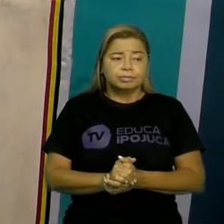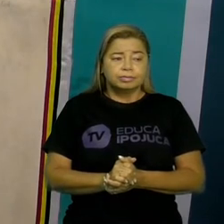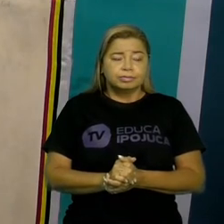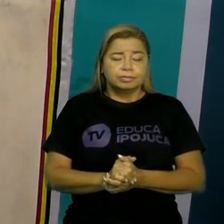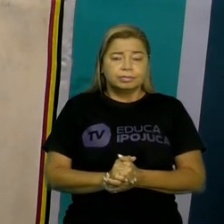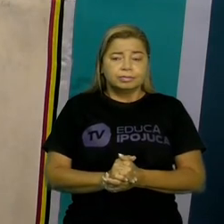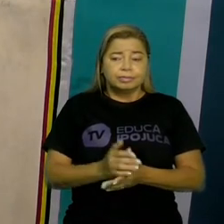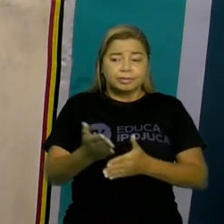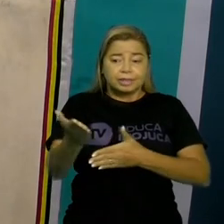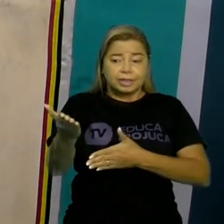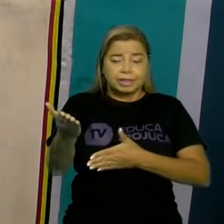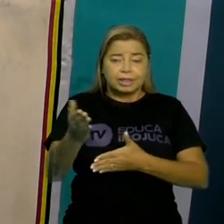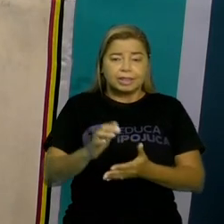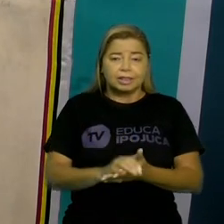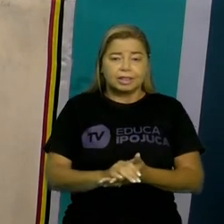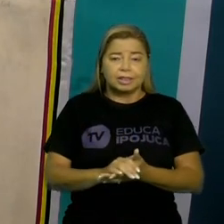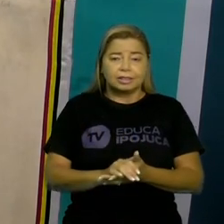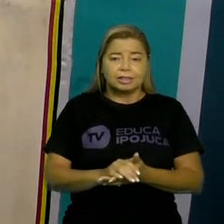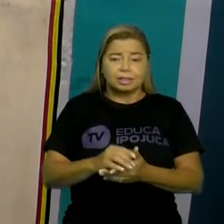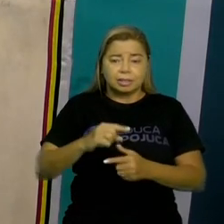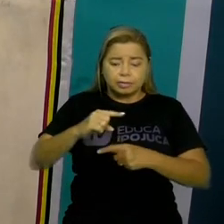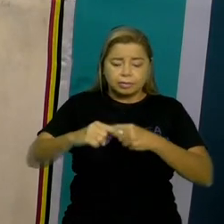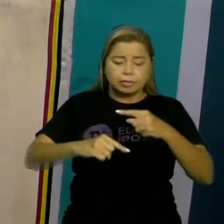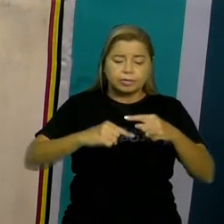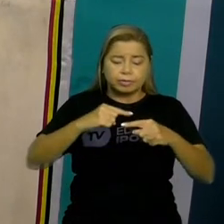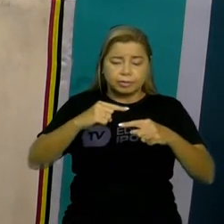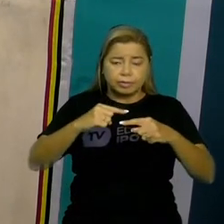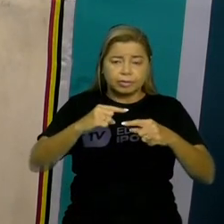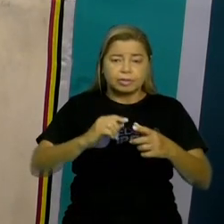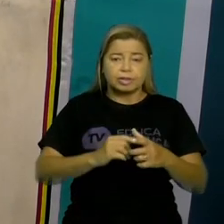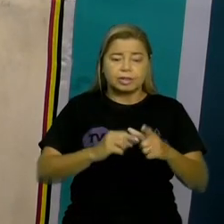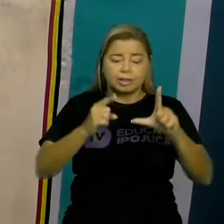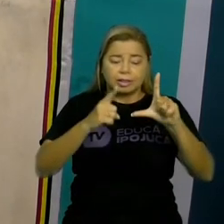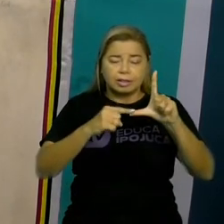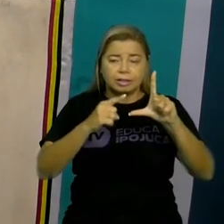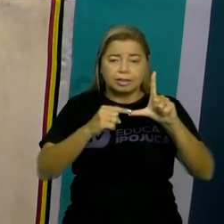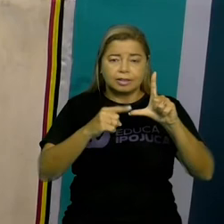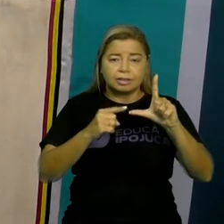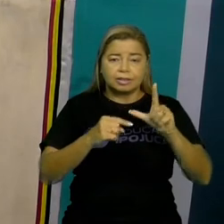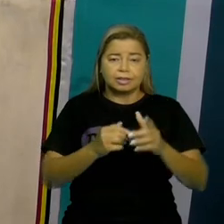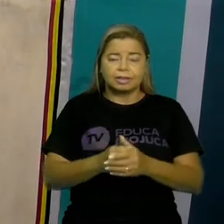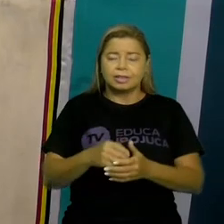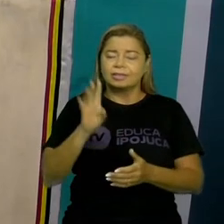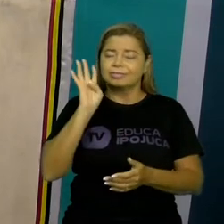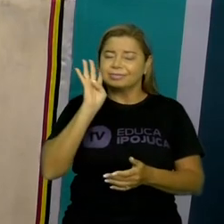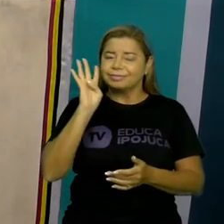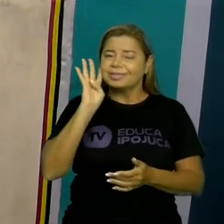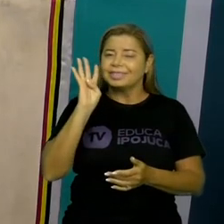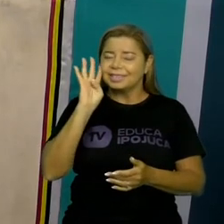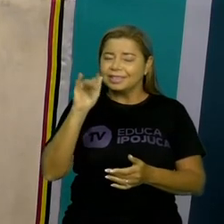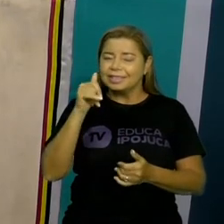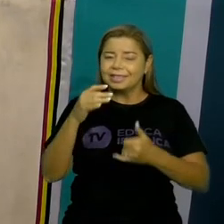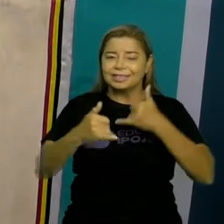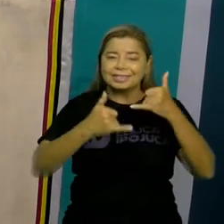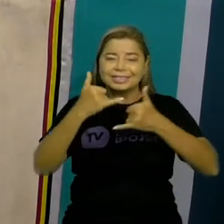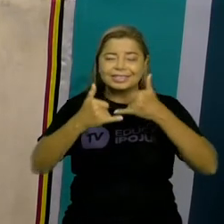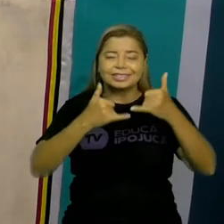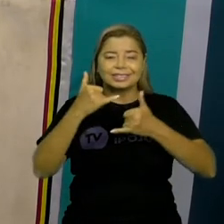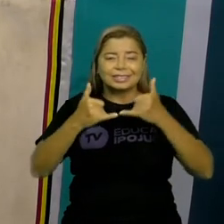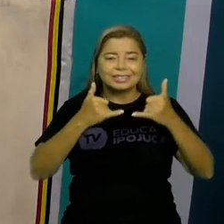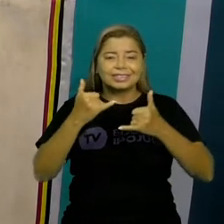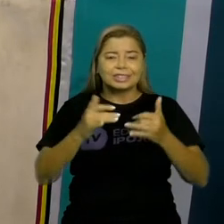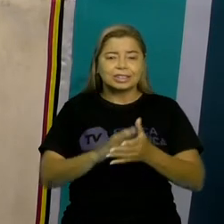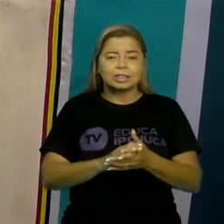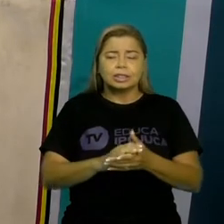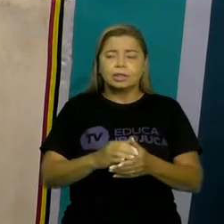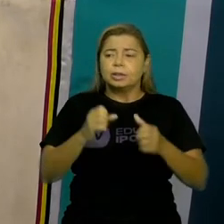colando cada letrinha. Tá certo? É bem legal, bem divertido. Pode fazer